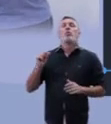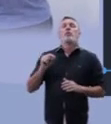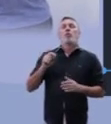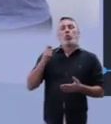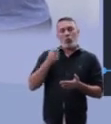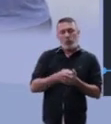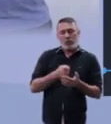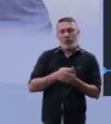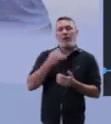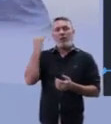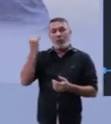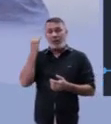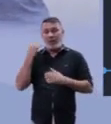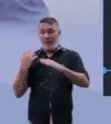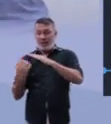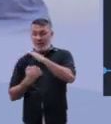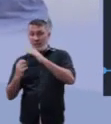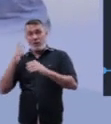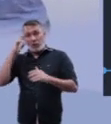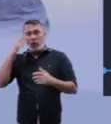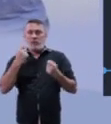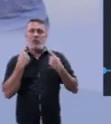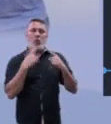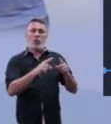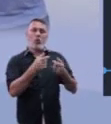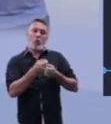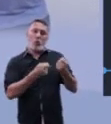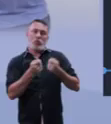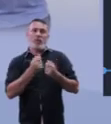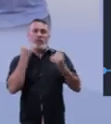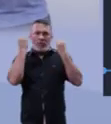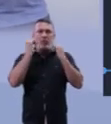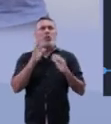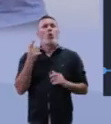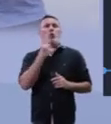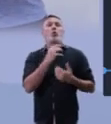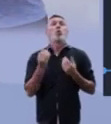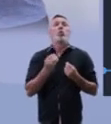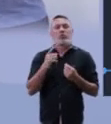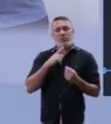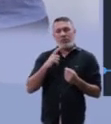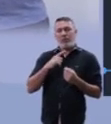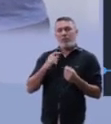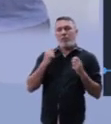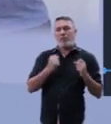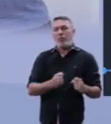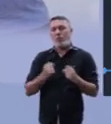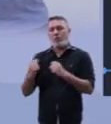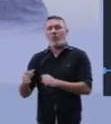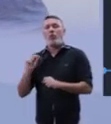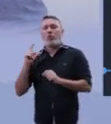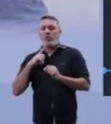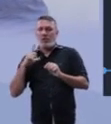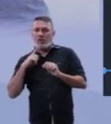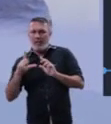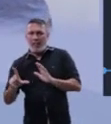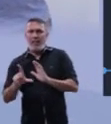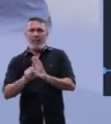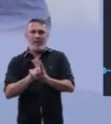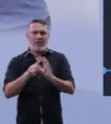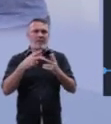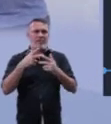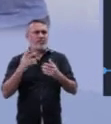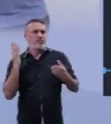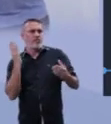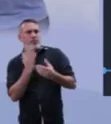combater o uso de informações pessoais por empresas de tecnologia. Para tanto, olha lá, É dever do Poder Legislativo explicar medidas de